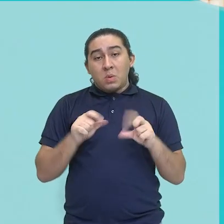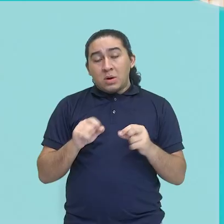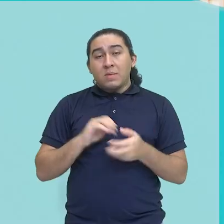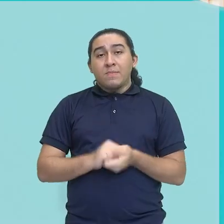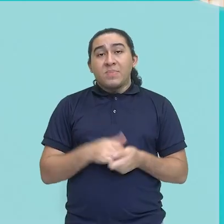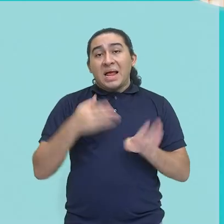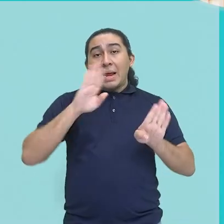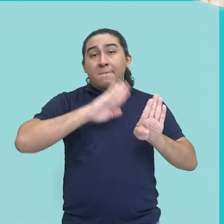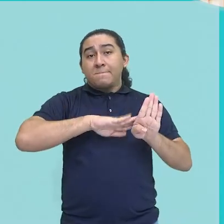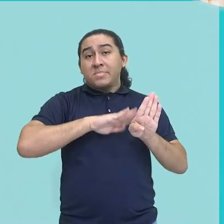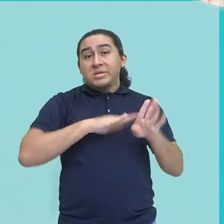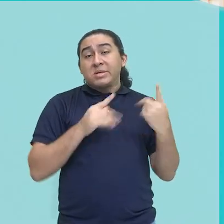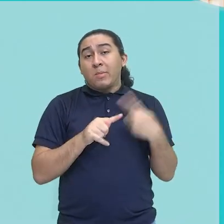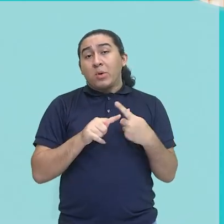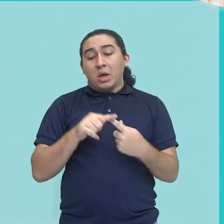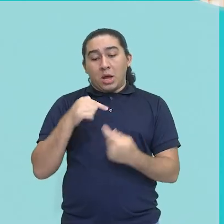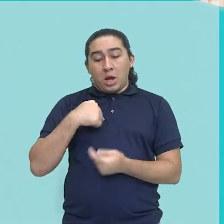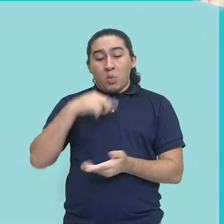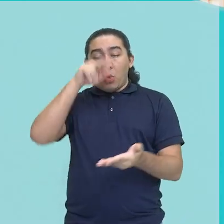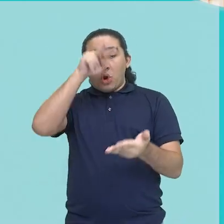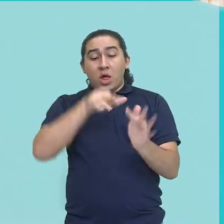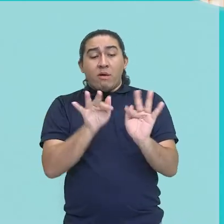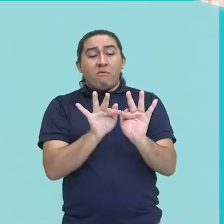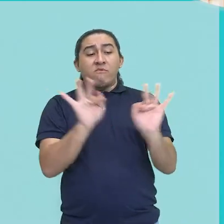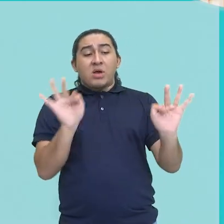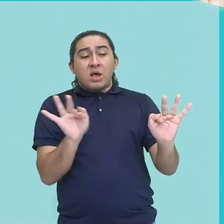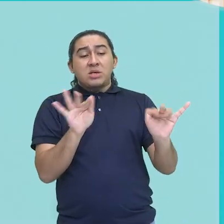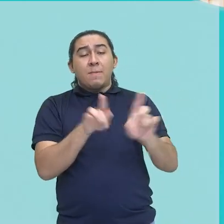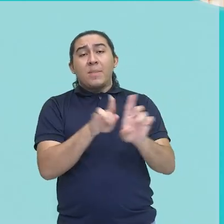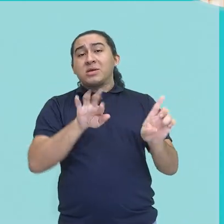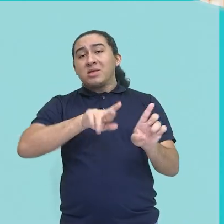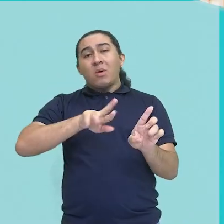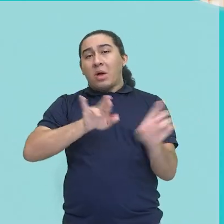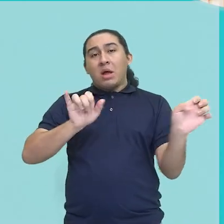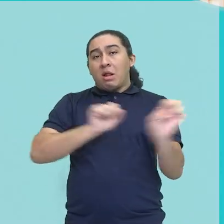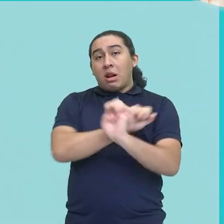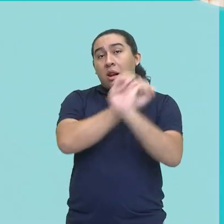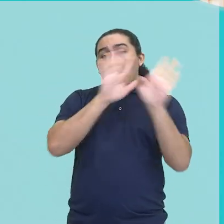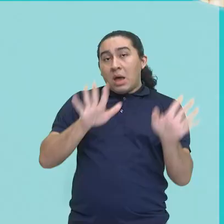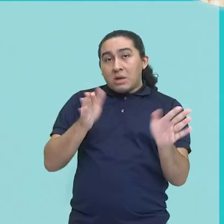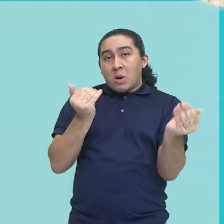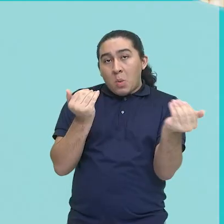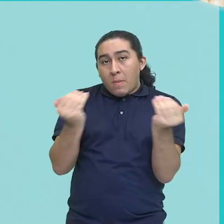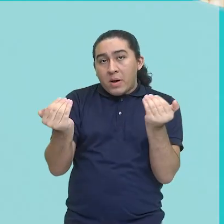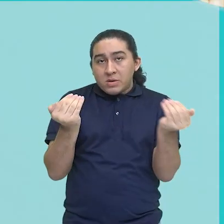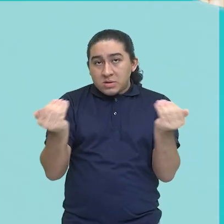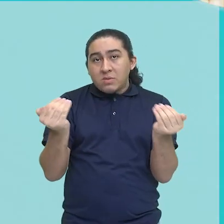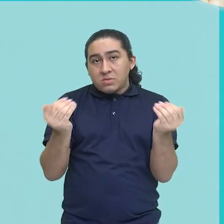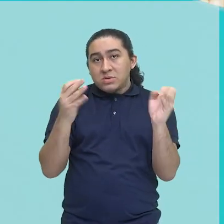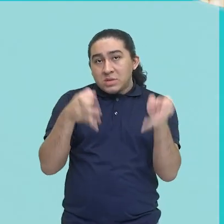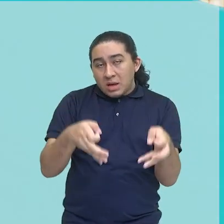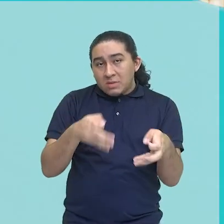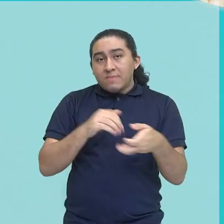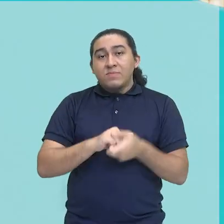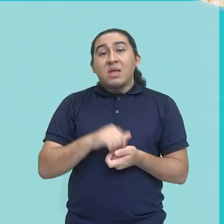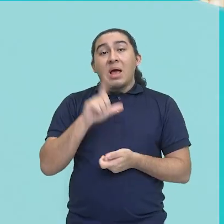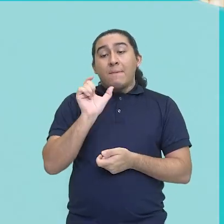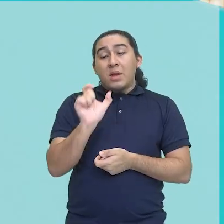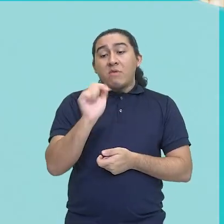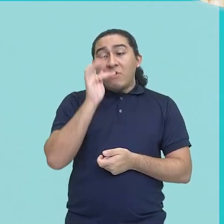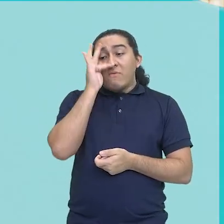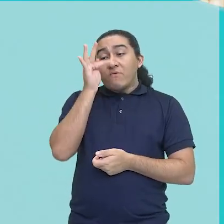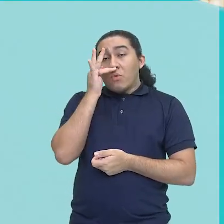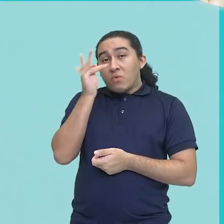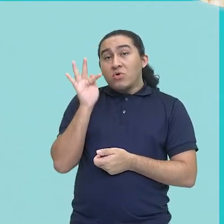implícita porque eu leio e não está lá o elemento comparativo. Tá? Então, a metáfora